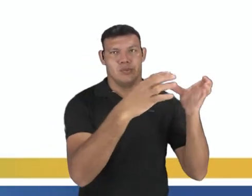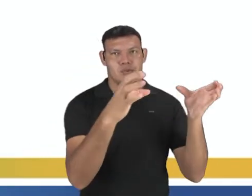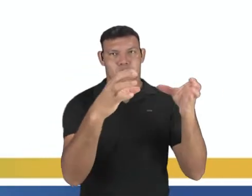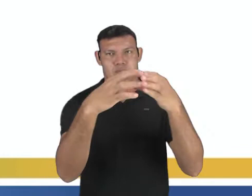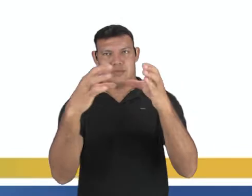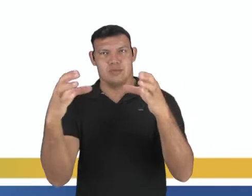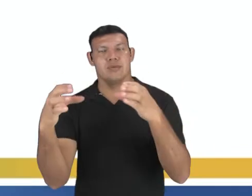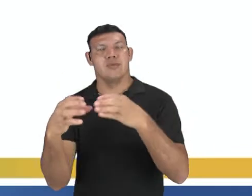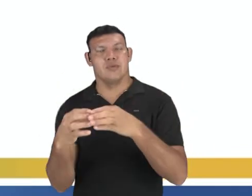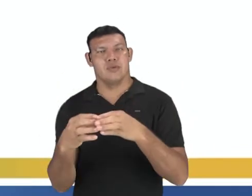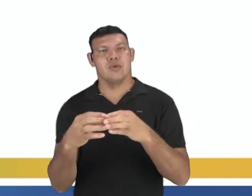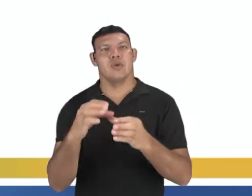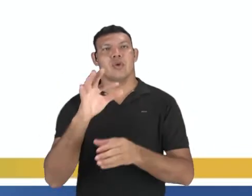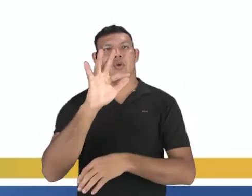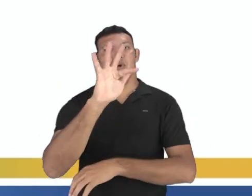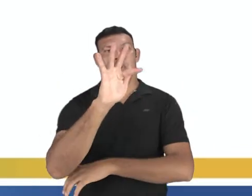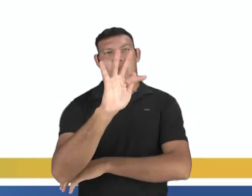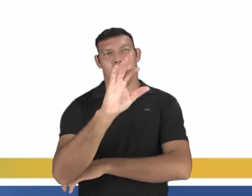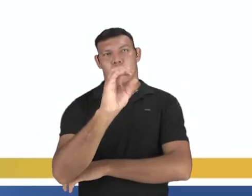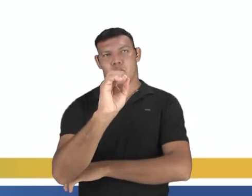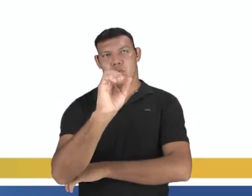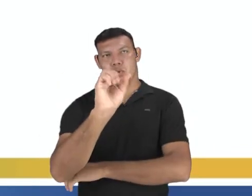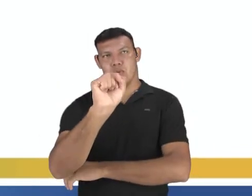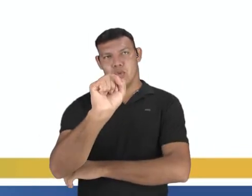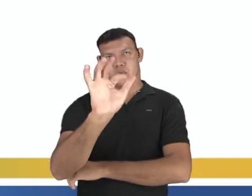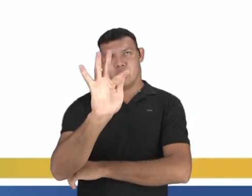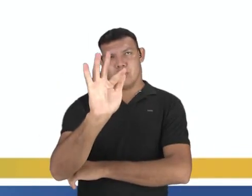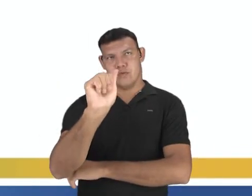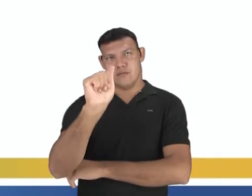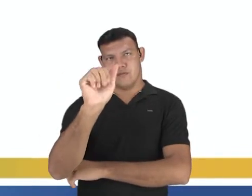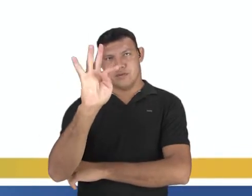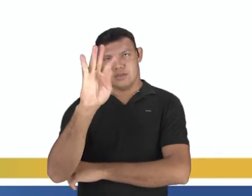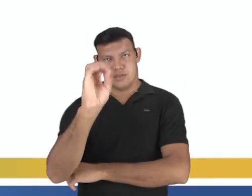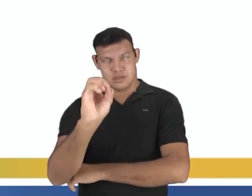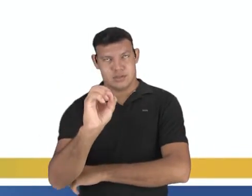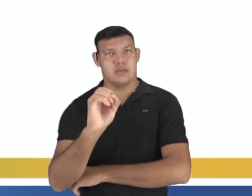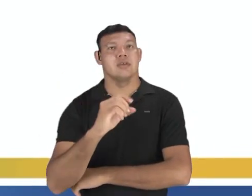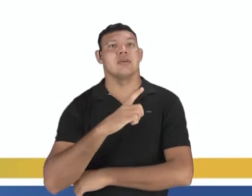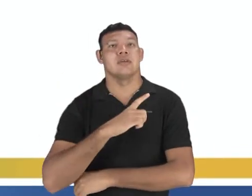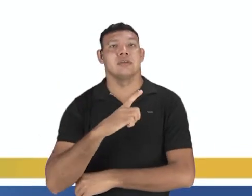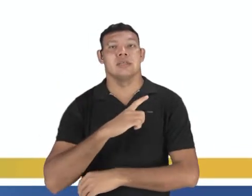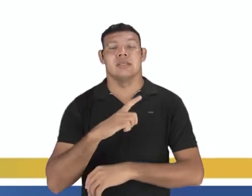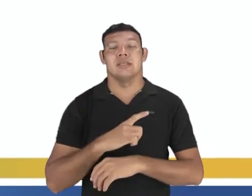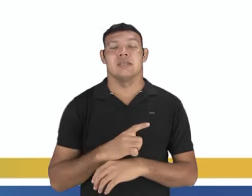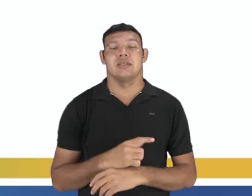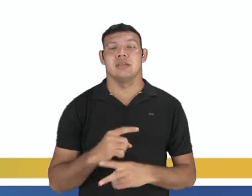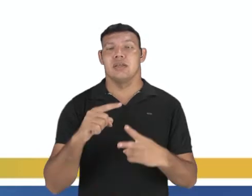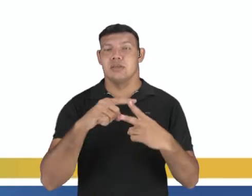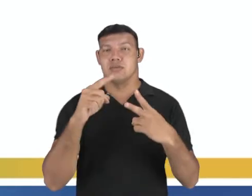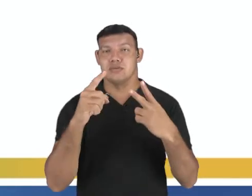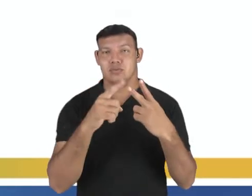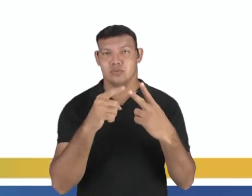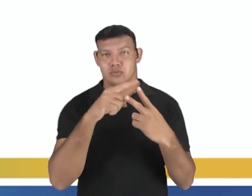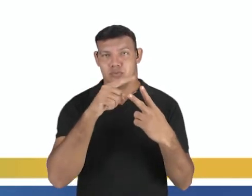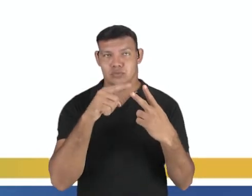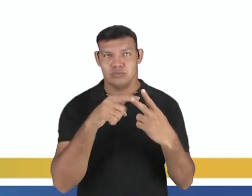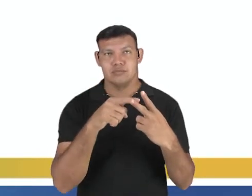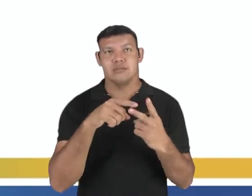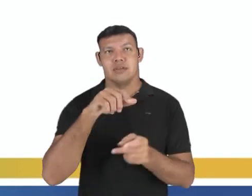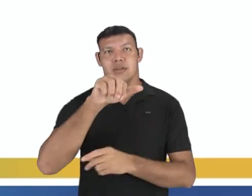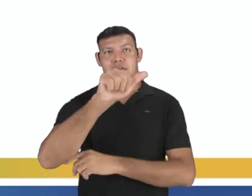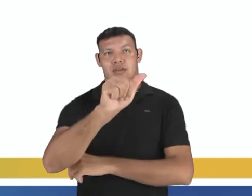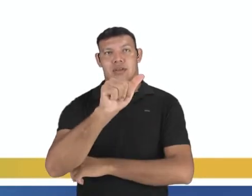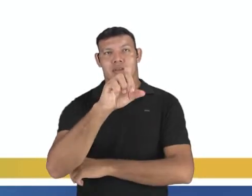fosfato, por isso que ela é adenosina trifosfato. E ela possui 2 adeninas, ok? Então,